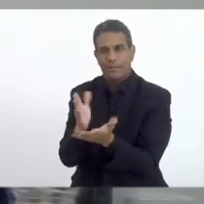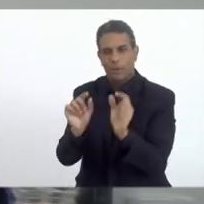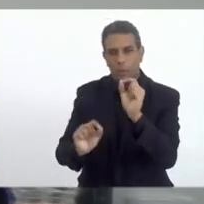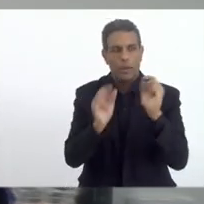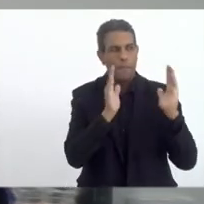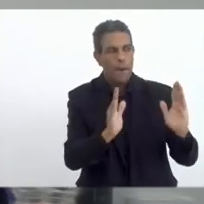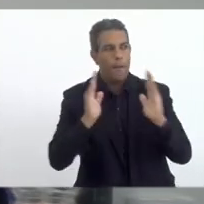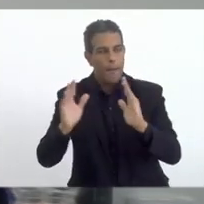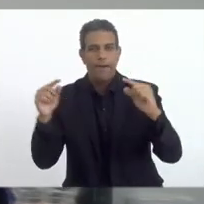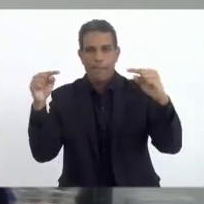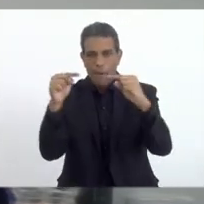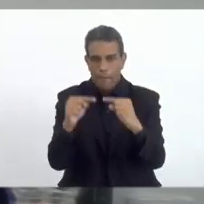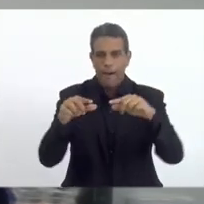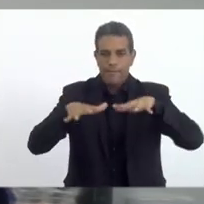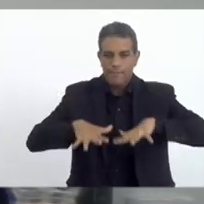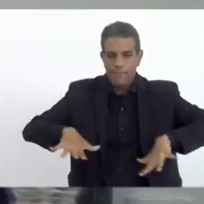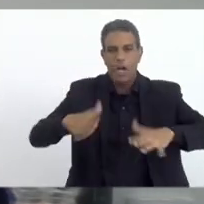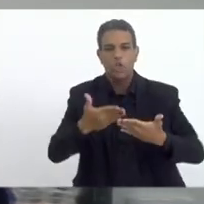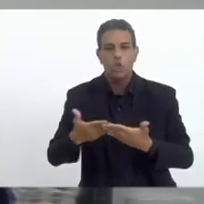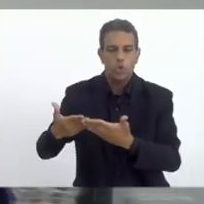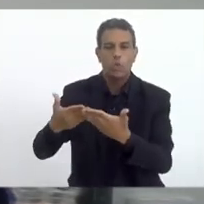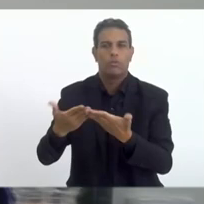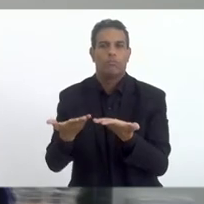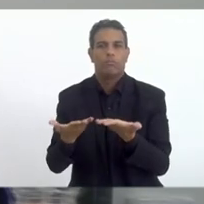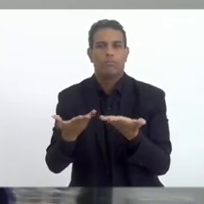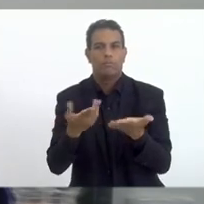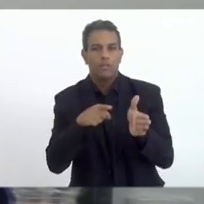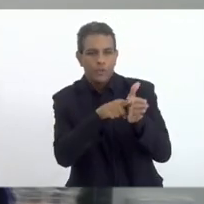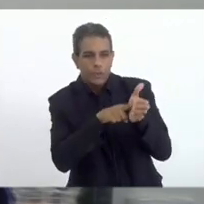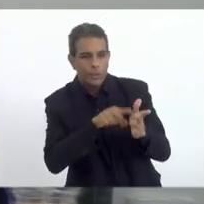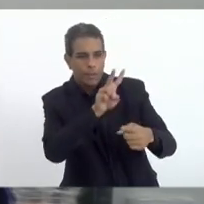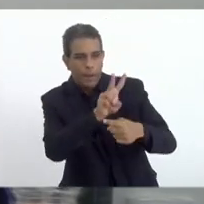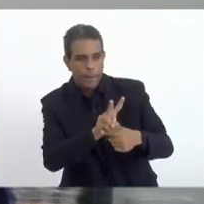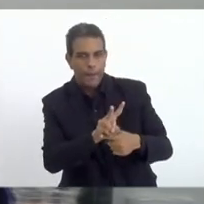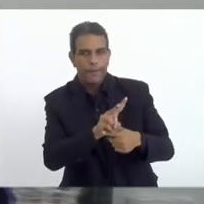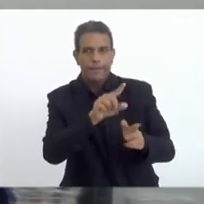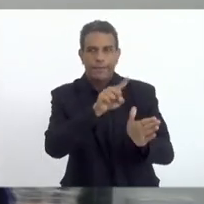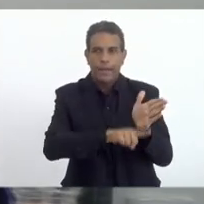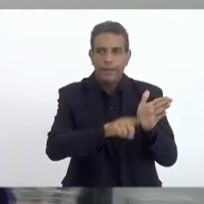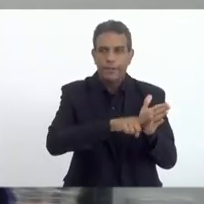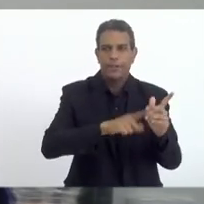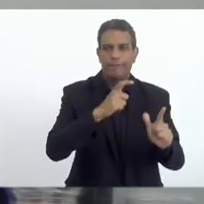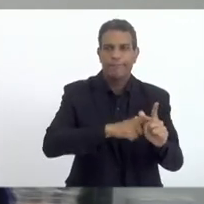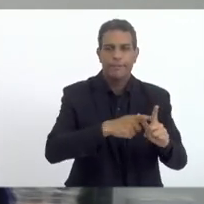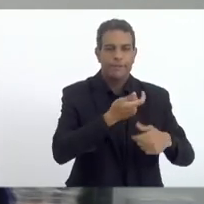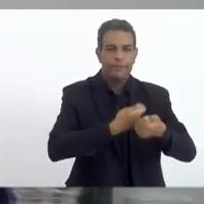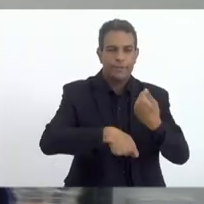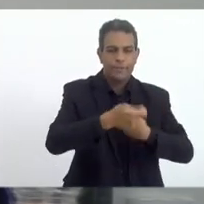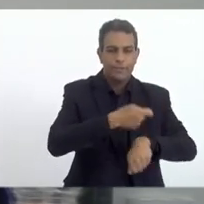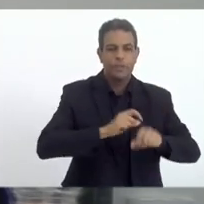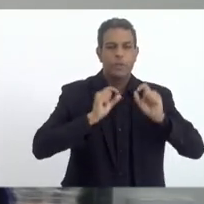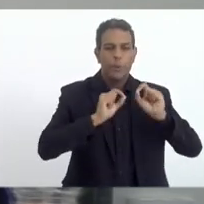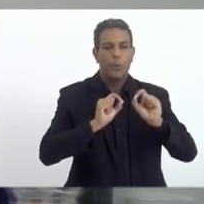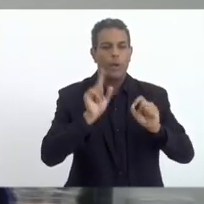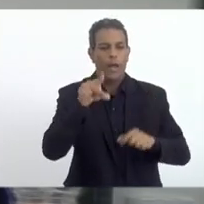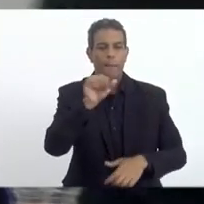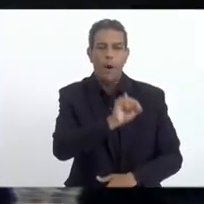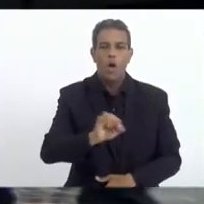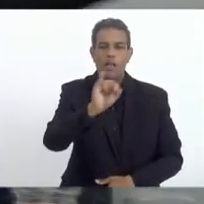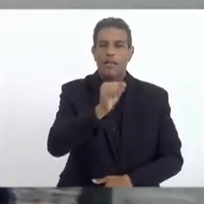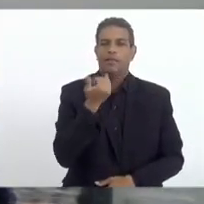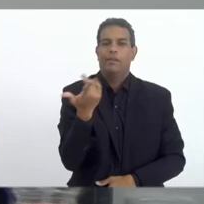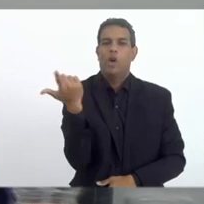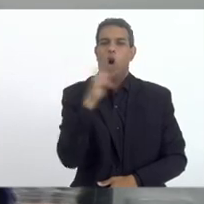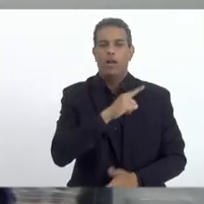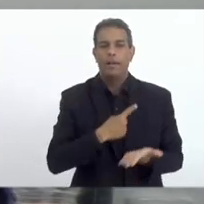fazer esse estudo, verificar a taxa de administração, porque é importante aí a